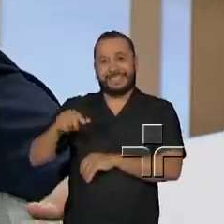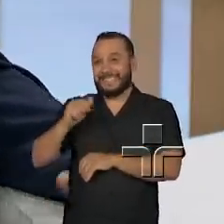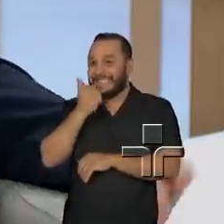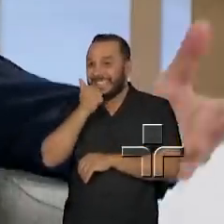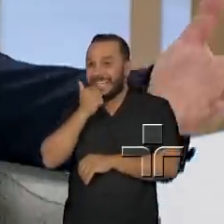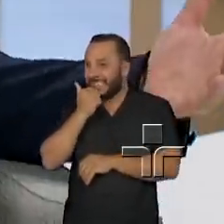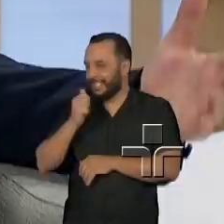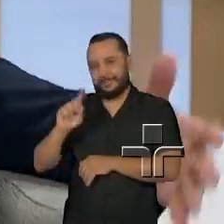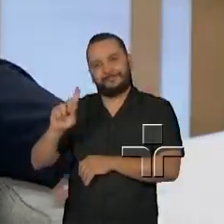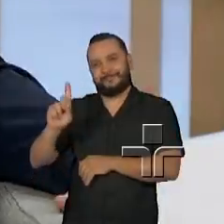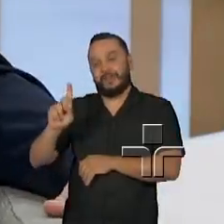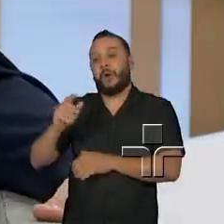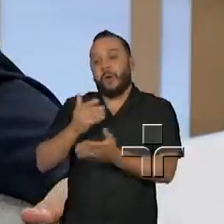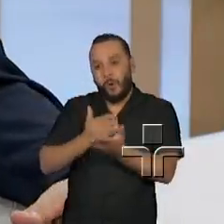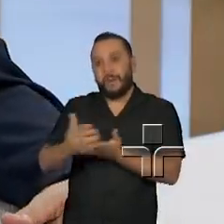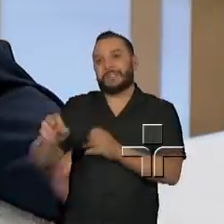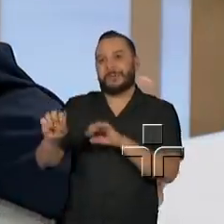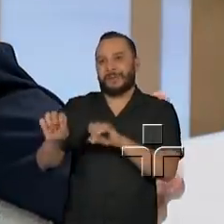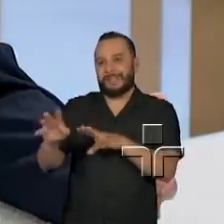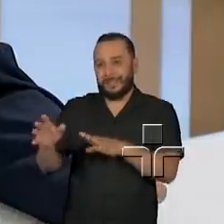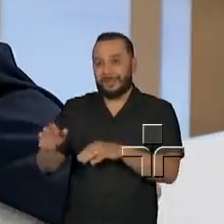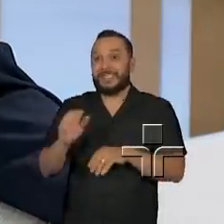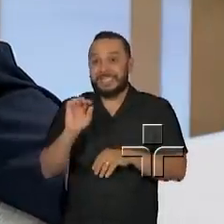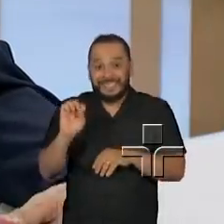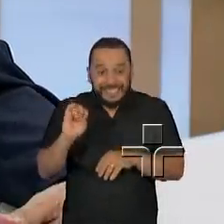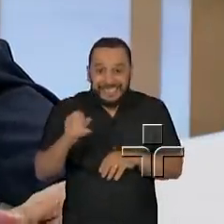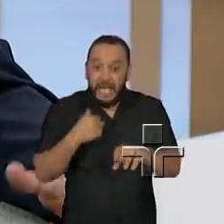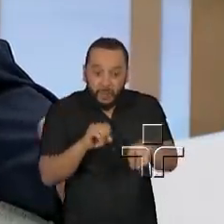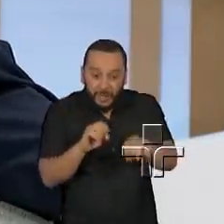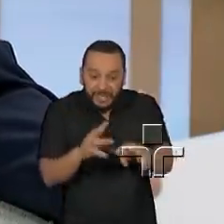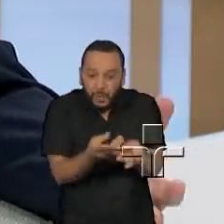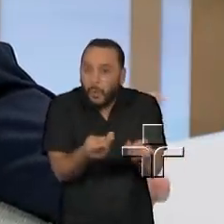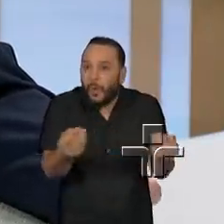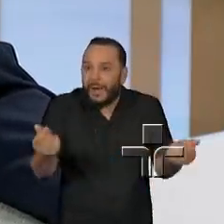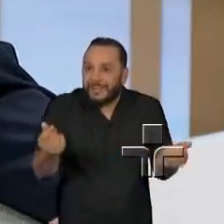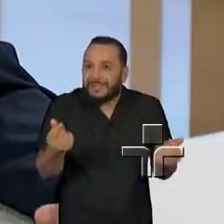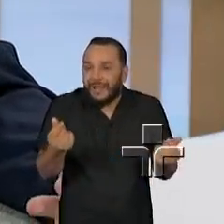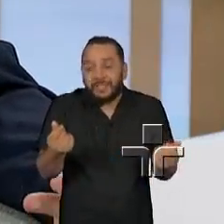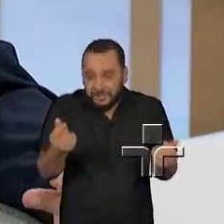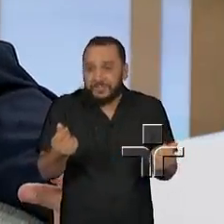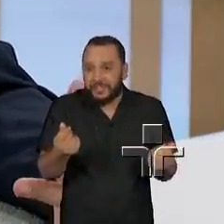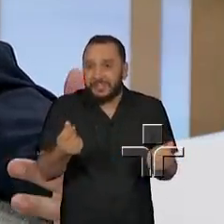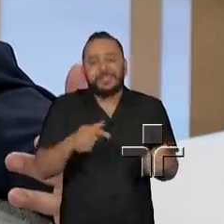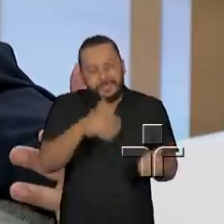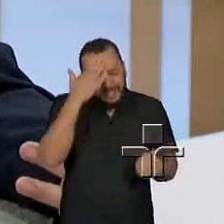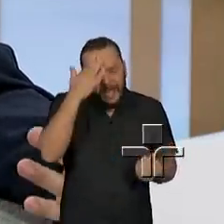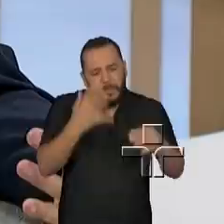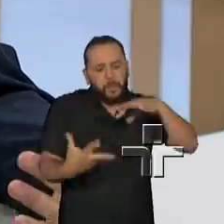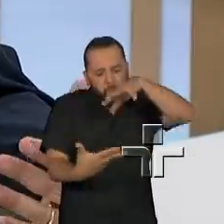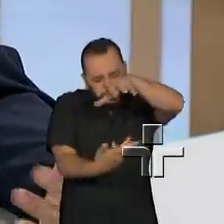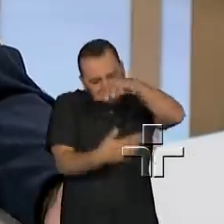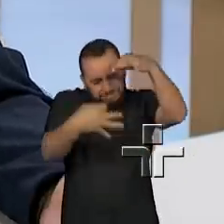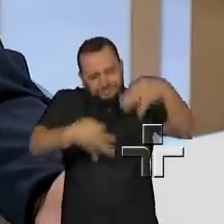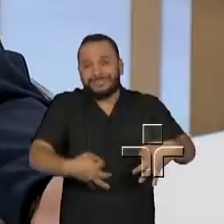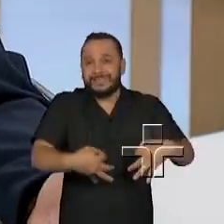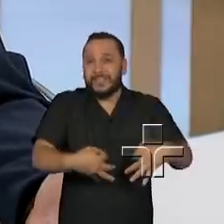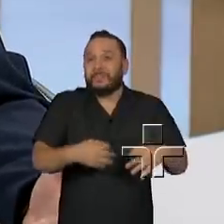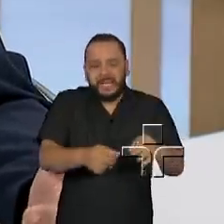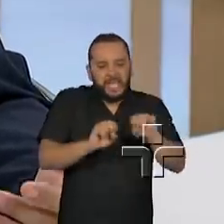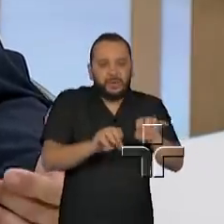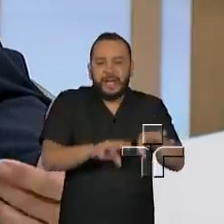qualidade, ninguém vai chegar à idade adulta achando que a Terra é plana. O problema é que a educação é um lixo, os professores ganham um salário de